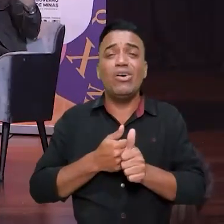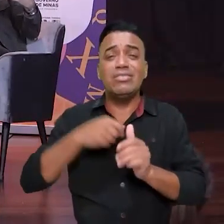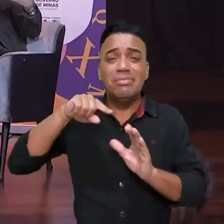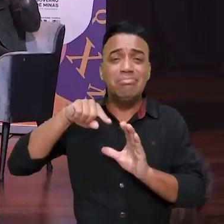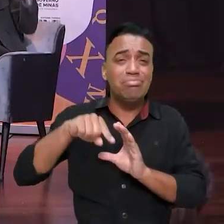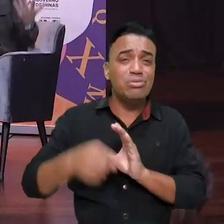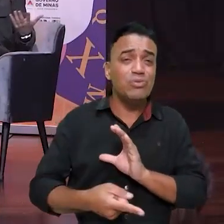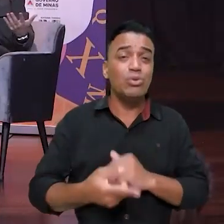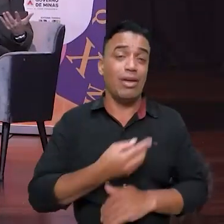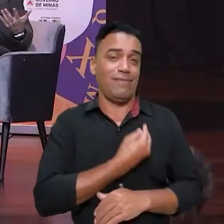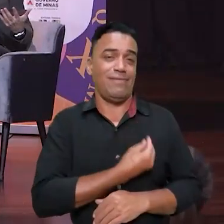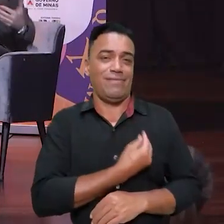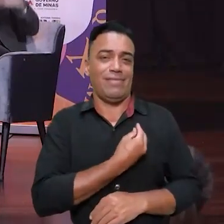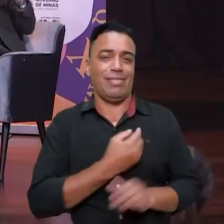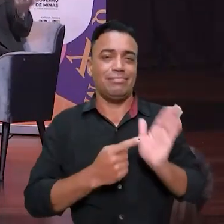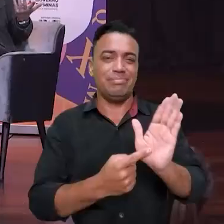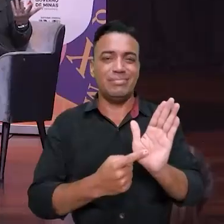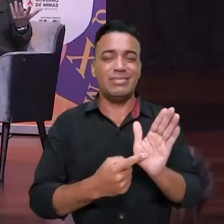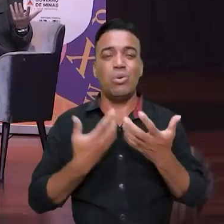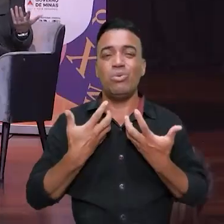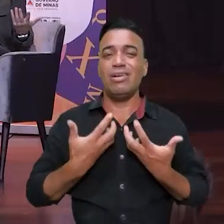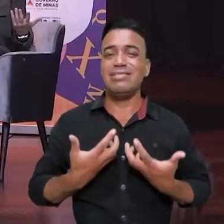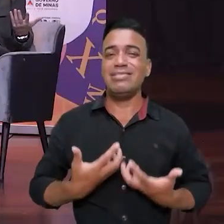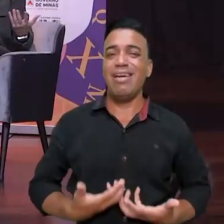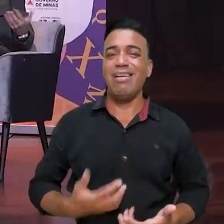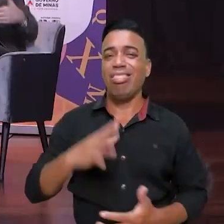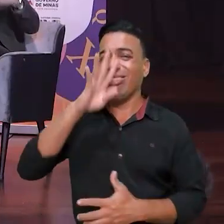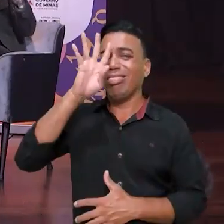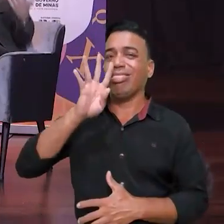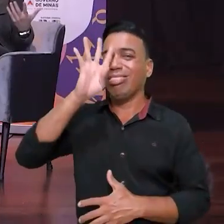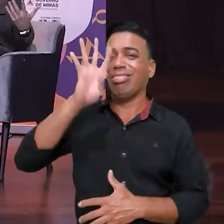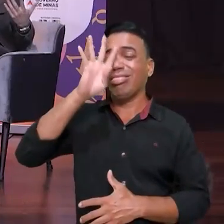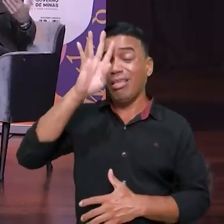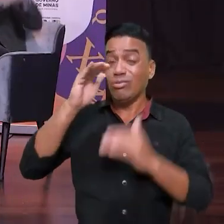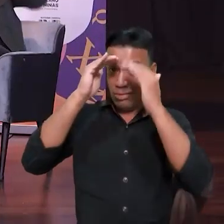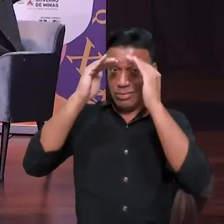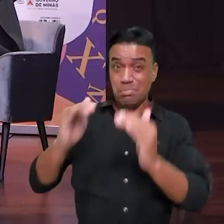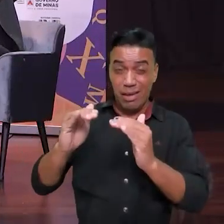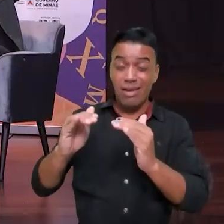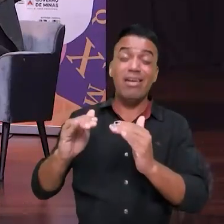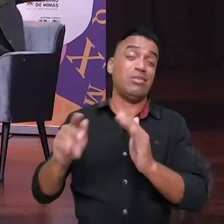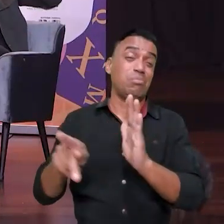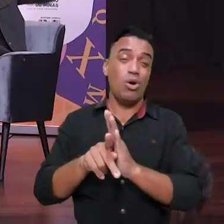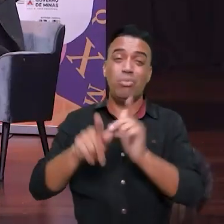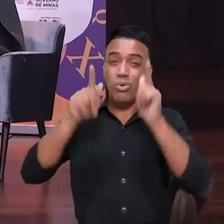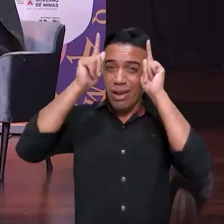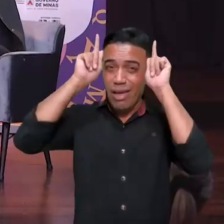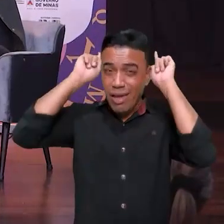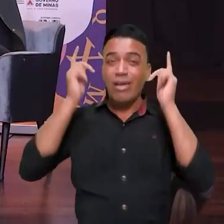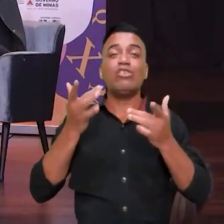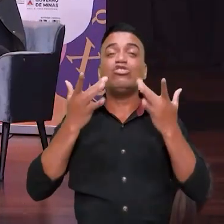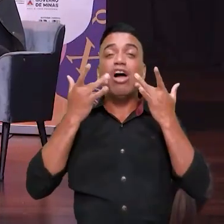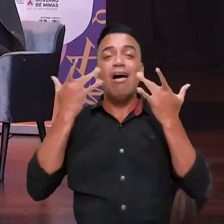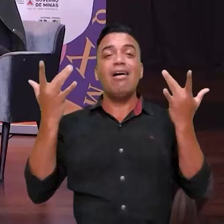essencialmente da vida. E eu me cansei um pouco dos excessos. Com todo o respeito que tenho às tragédias gregas, não por